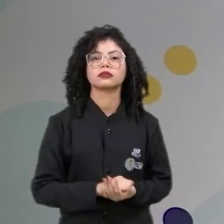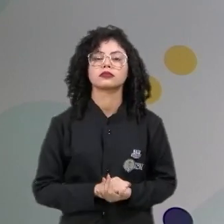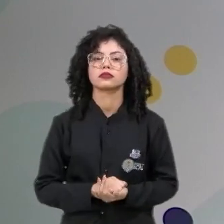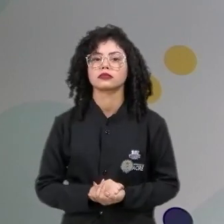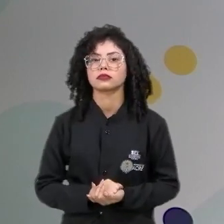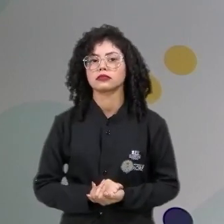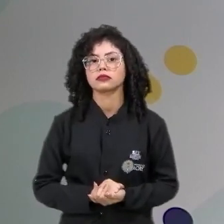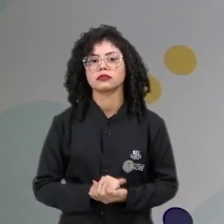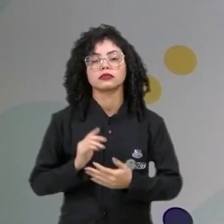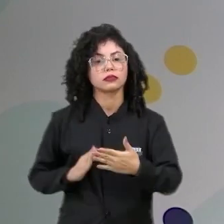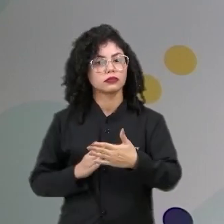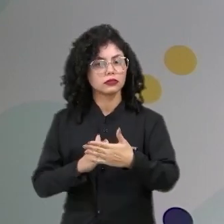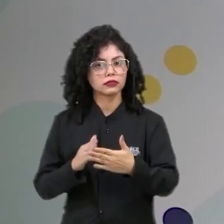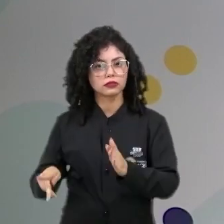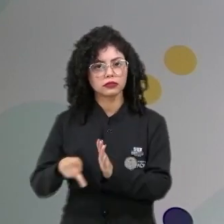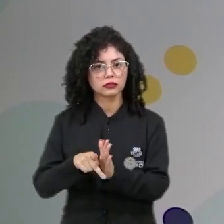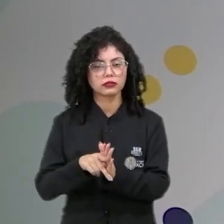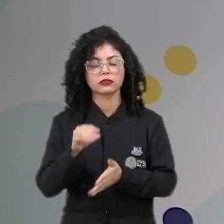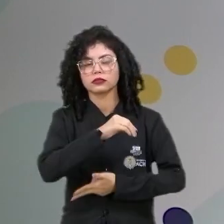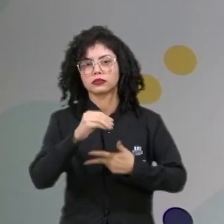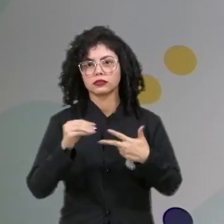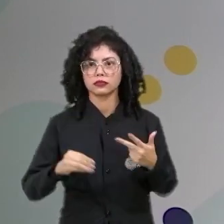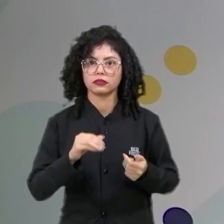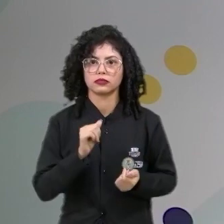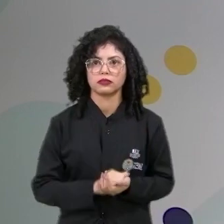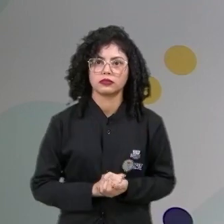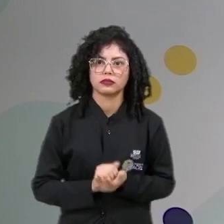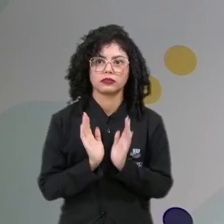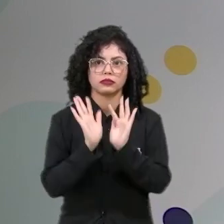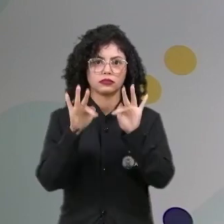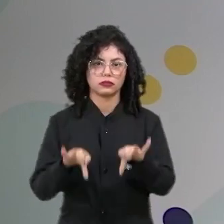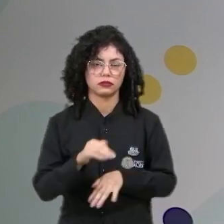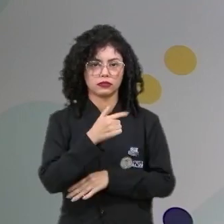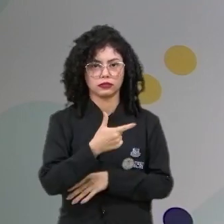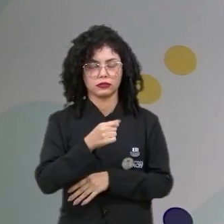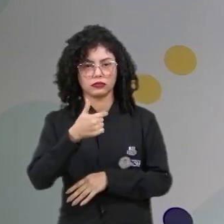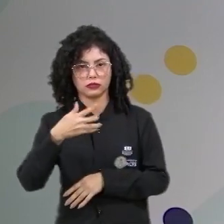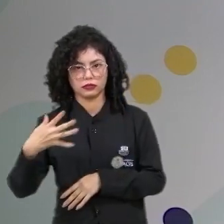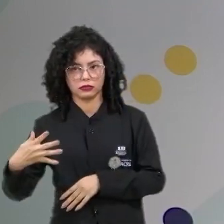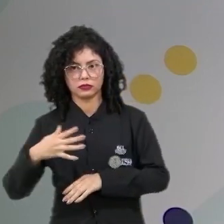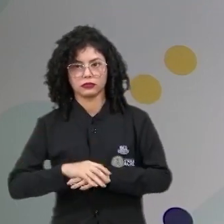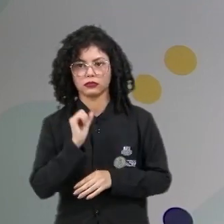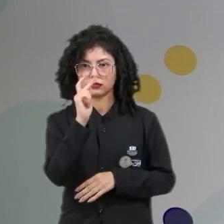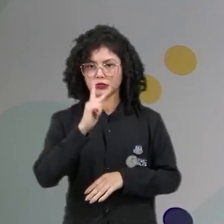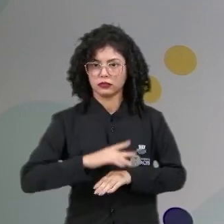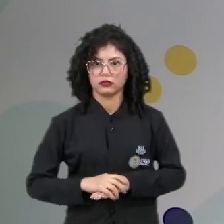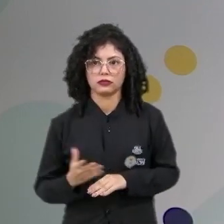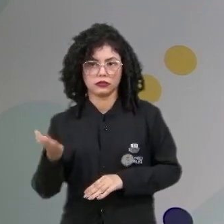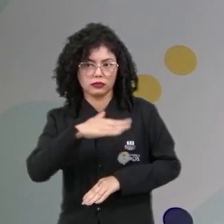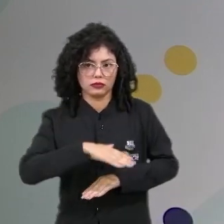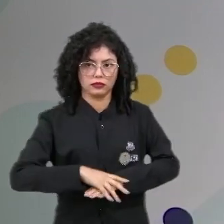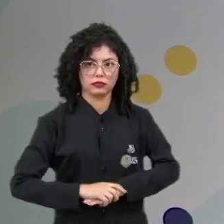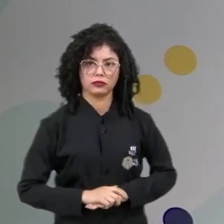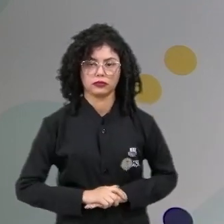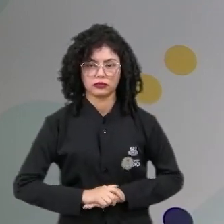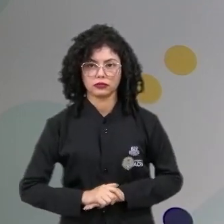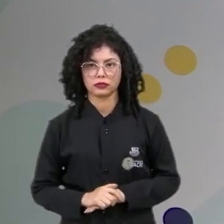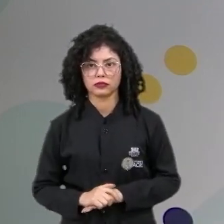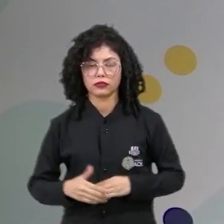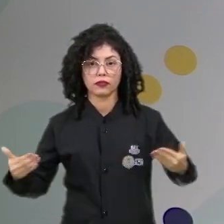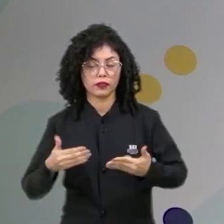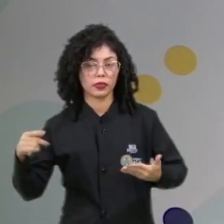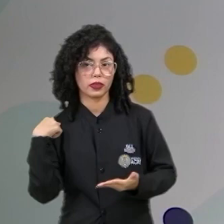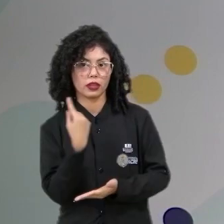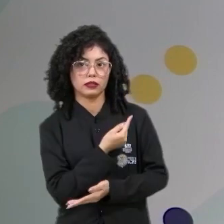para enfrentar o ENEM aí no final de 2024, ok? Vamos lá.